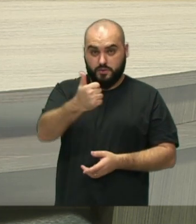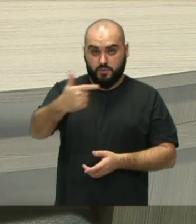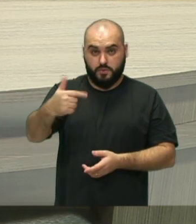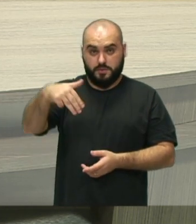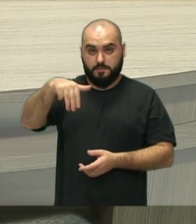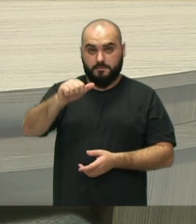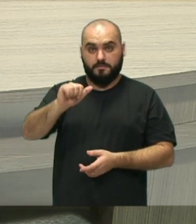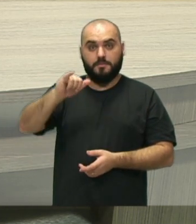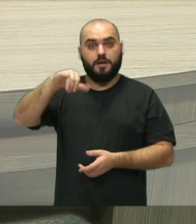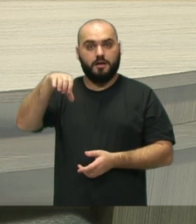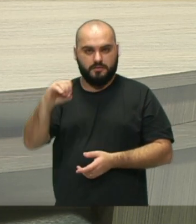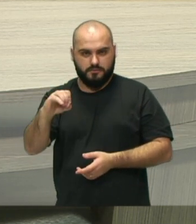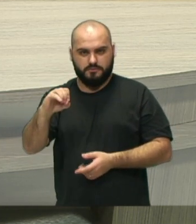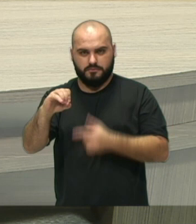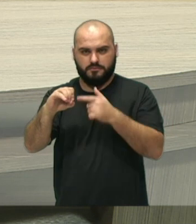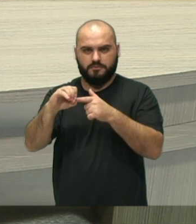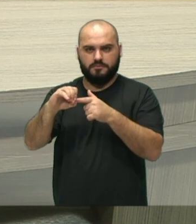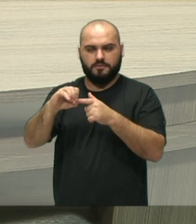a Univale, a Clínica de